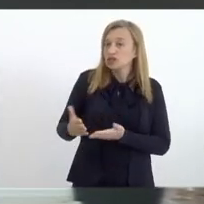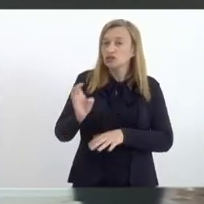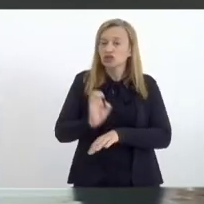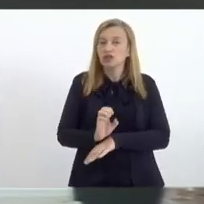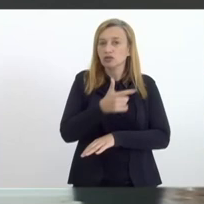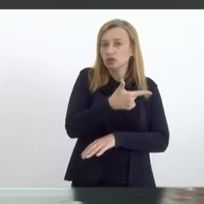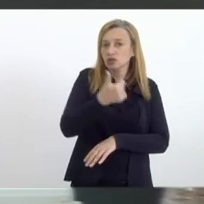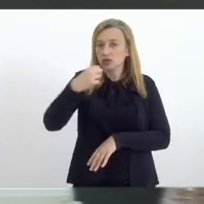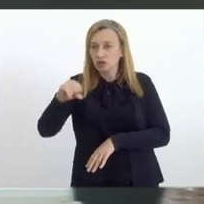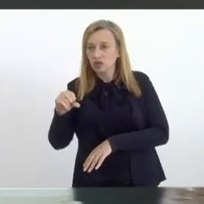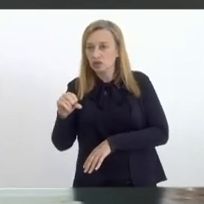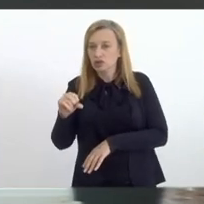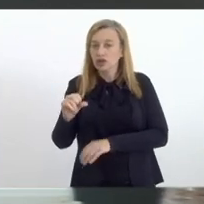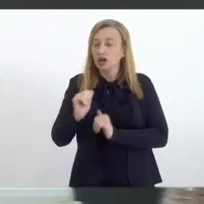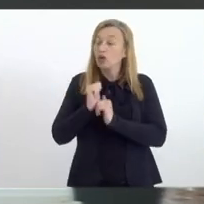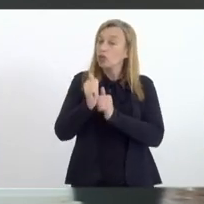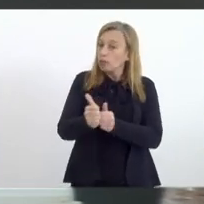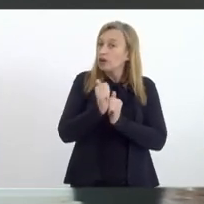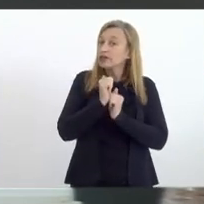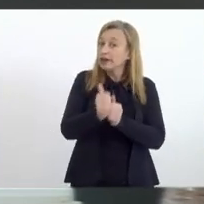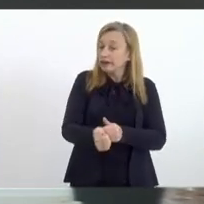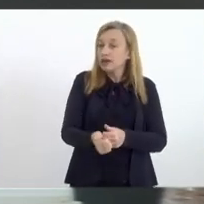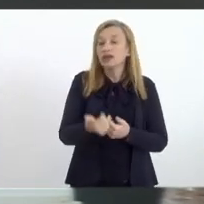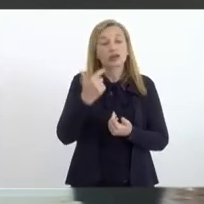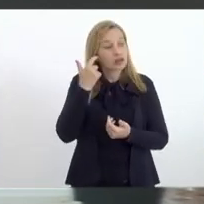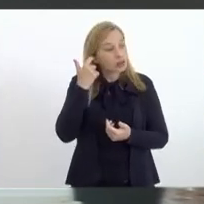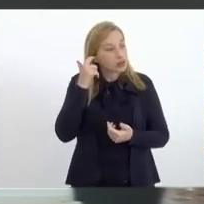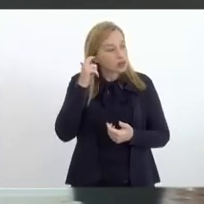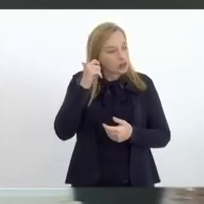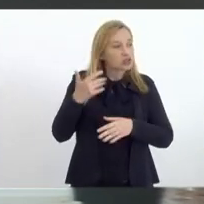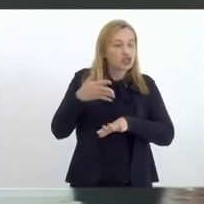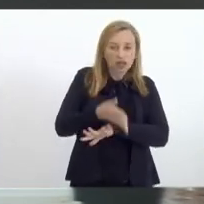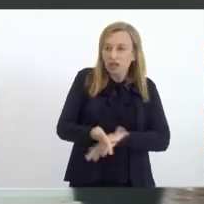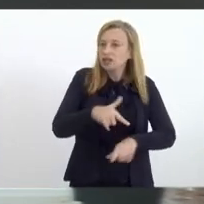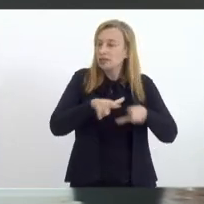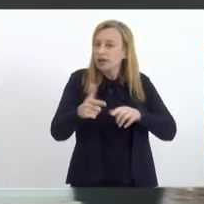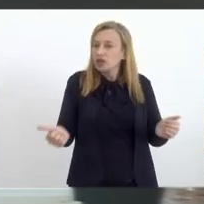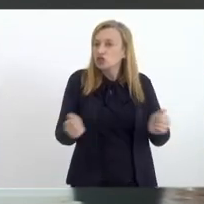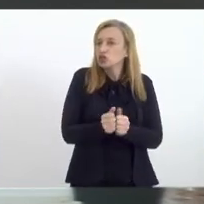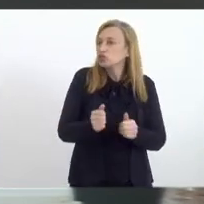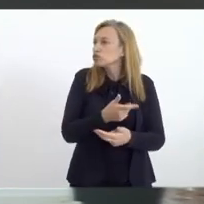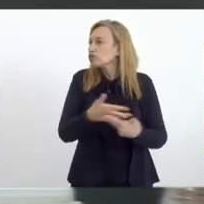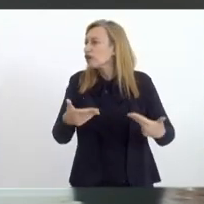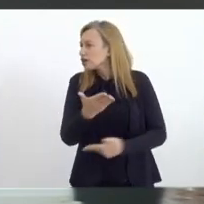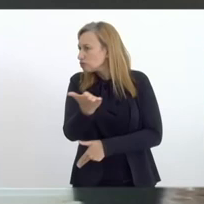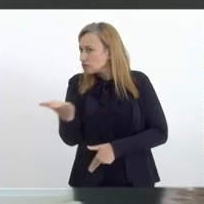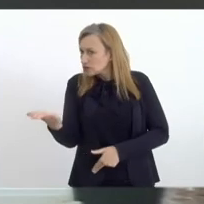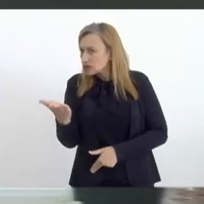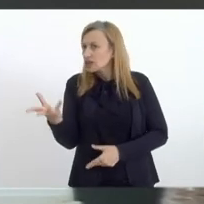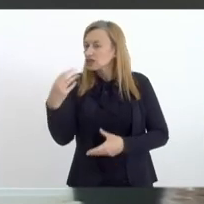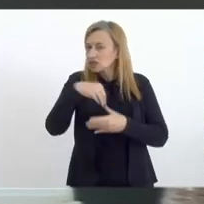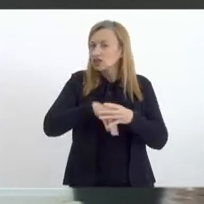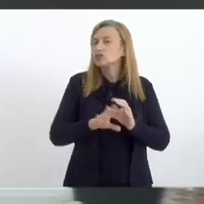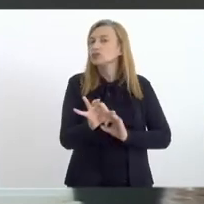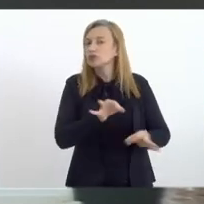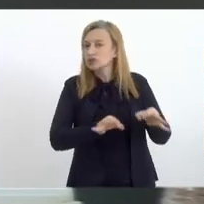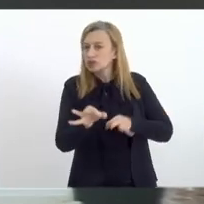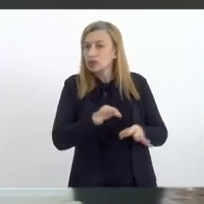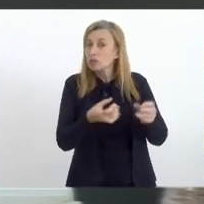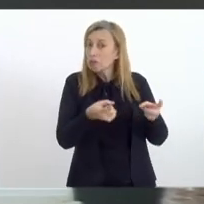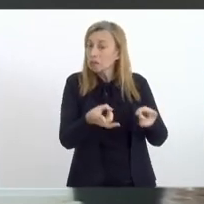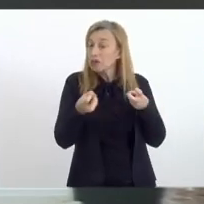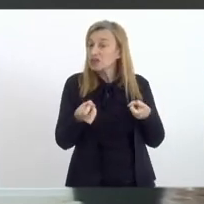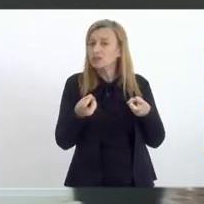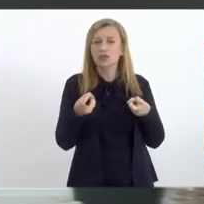desde 2019, né, acompanhei, desde que cheguei, trabalhei junto com muitos de vocês dentro do planejamento, e